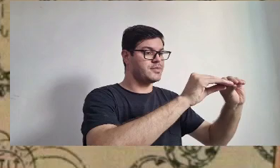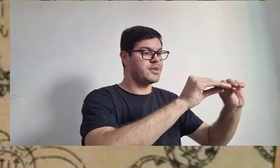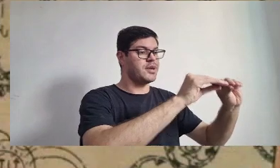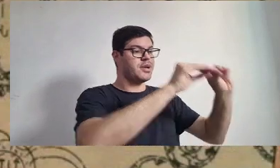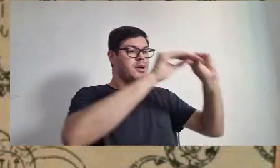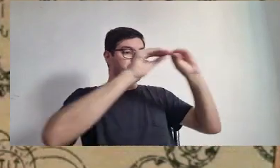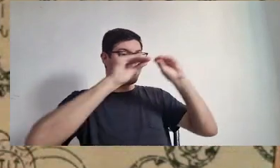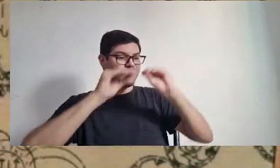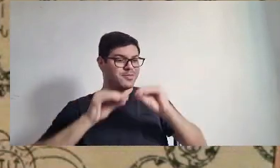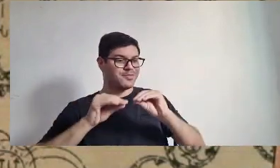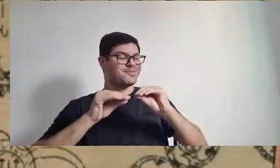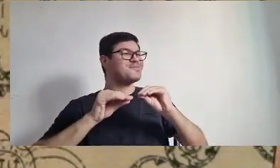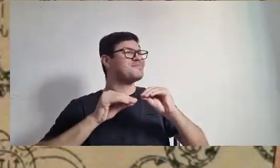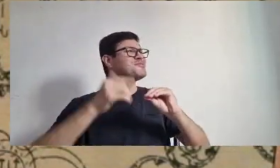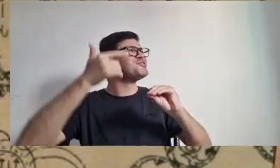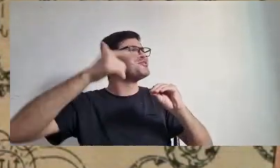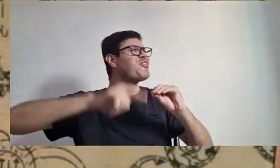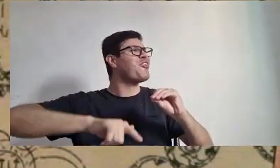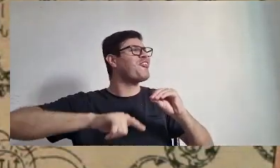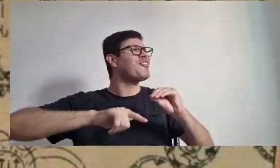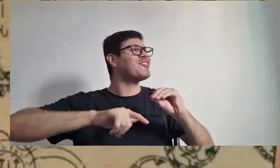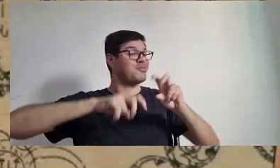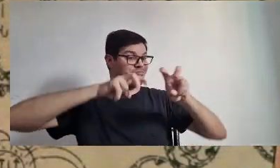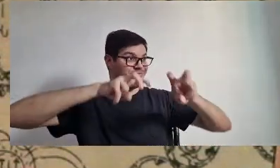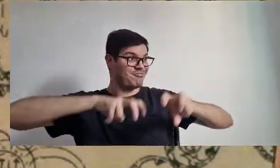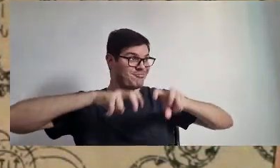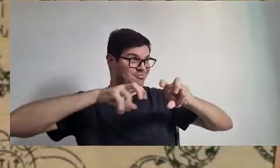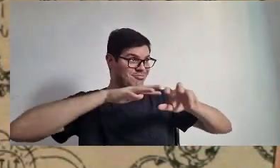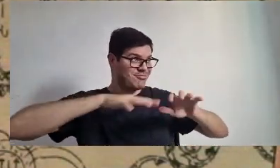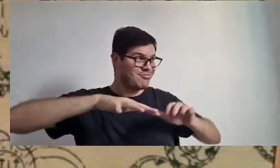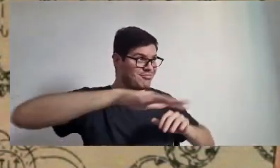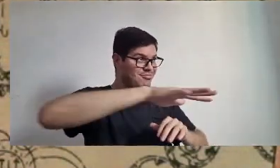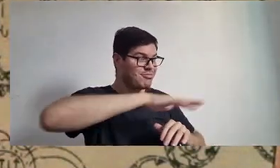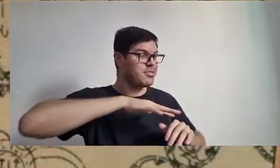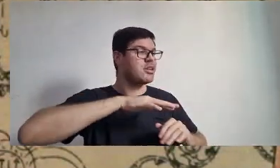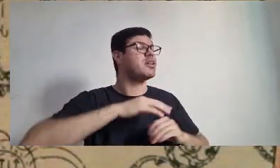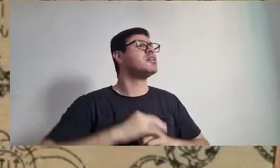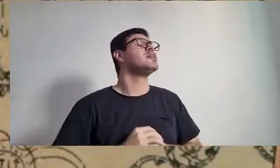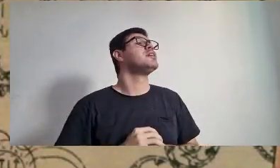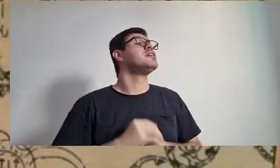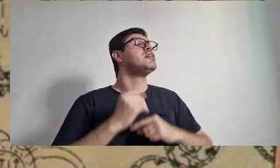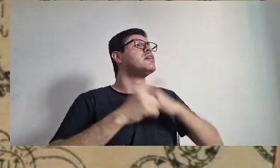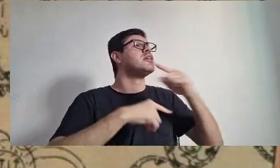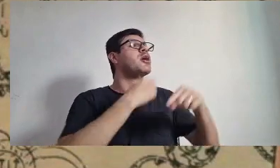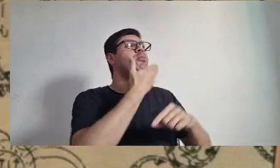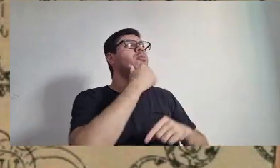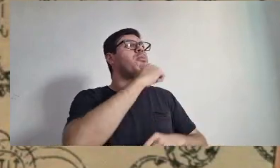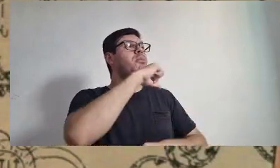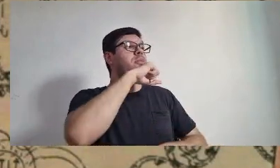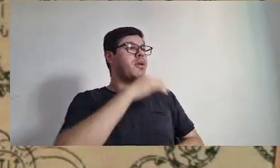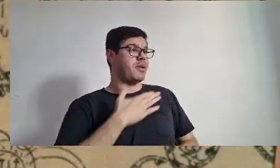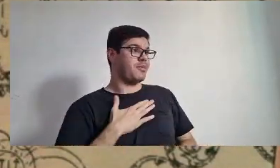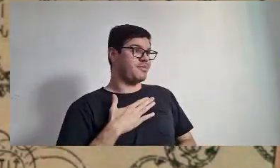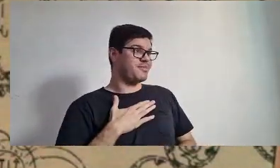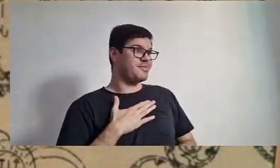para Pompeia, tudo na zona rural. Depois, meu pai decidiu morar em Tupã.